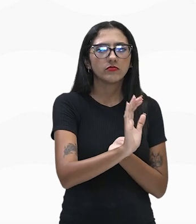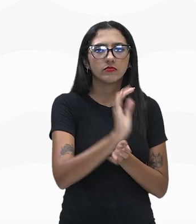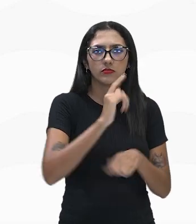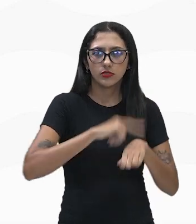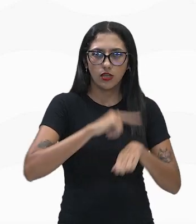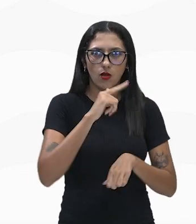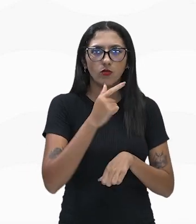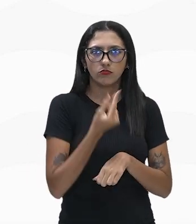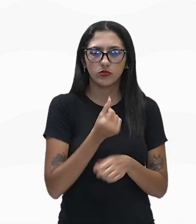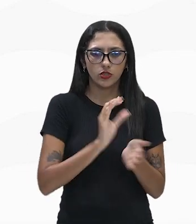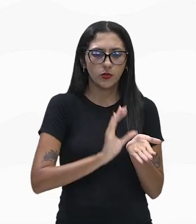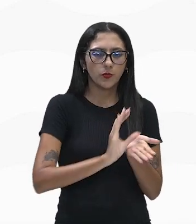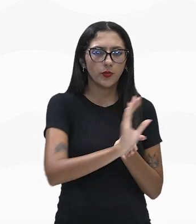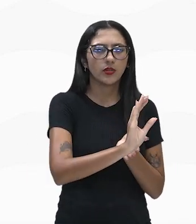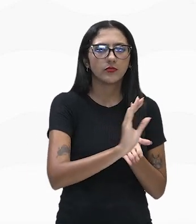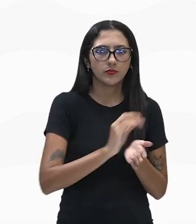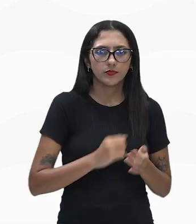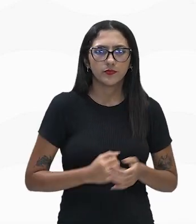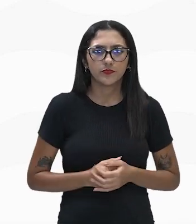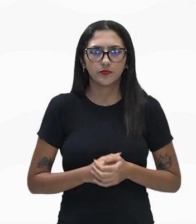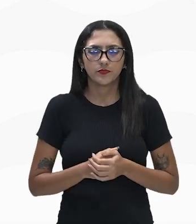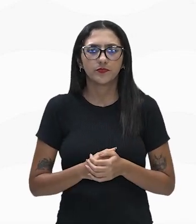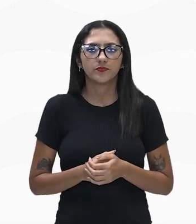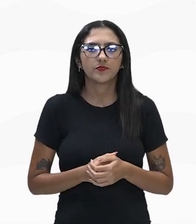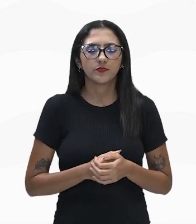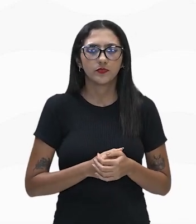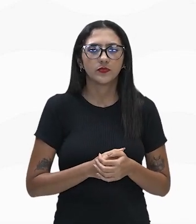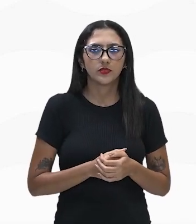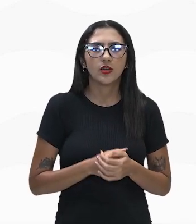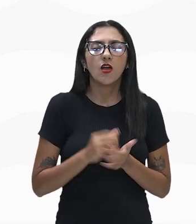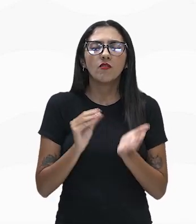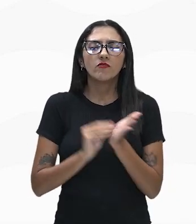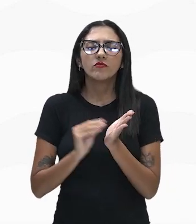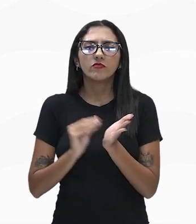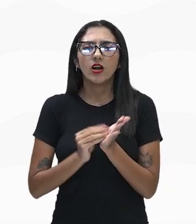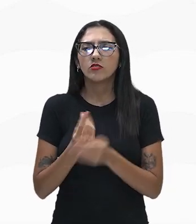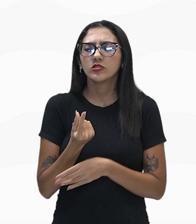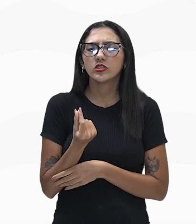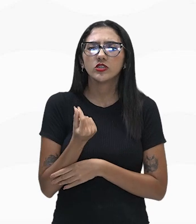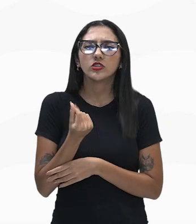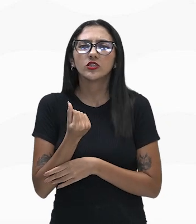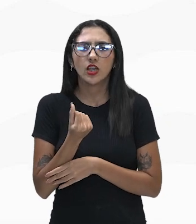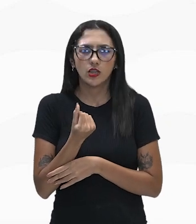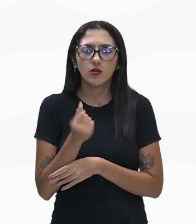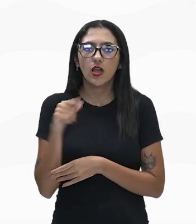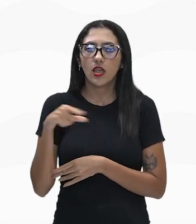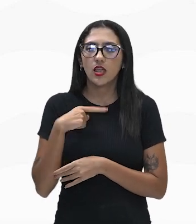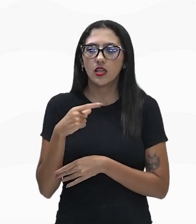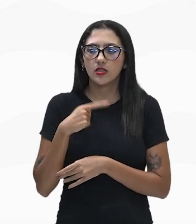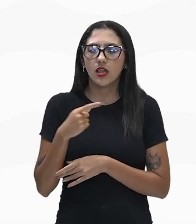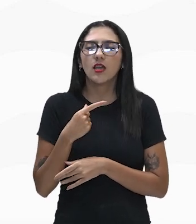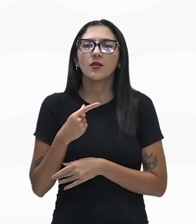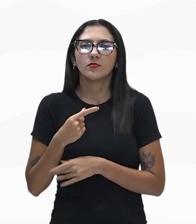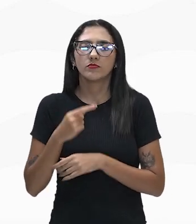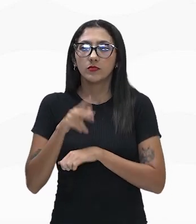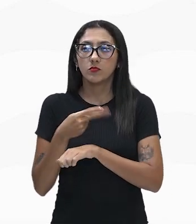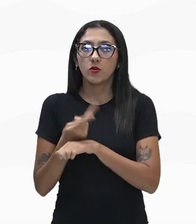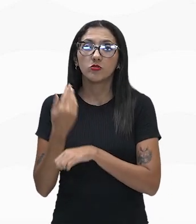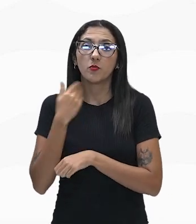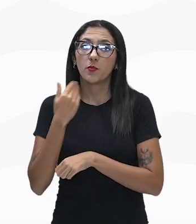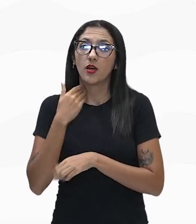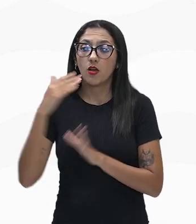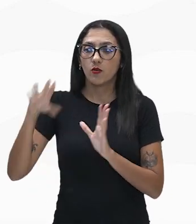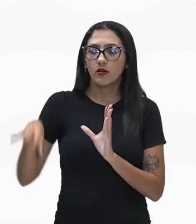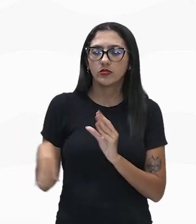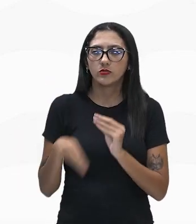compra, tá? O restante, do valor é justamente o valor que será financiado aí pela instituição